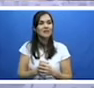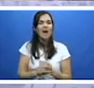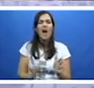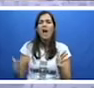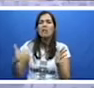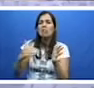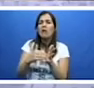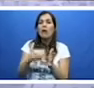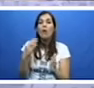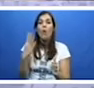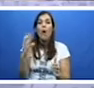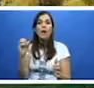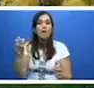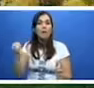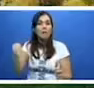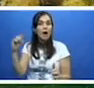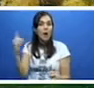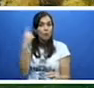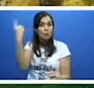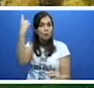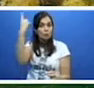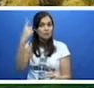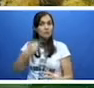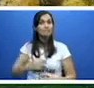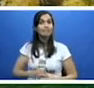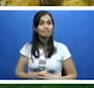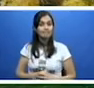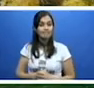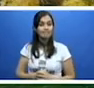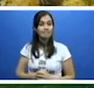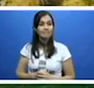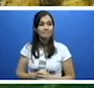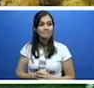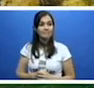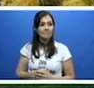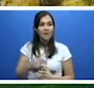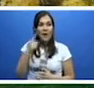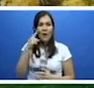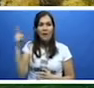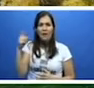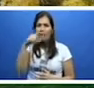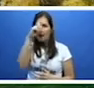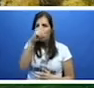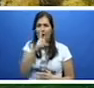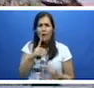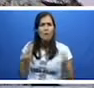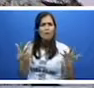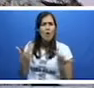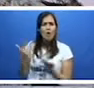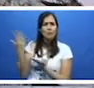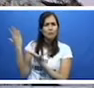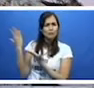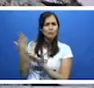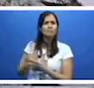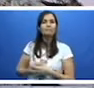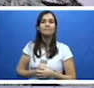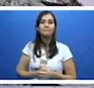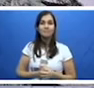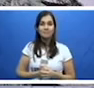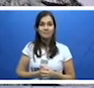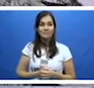40 metros de altura e aqui 15 Biloba Amarelo e